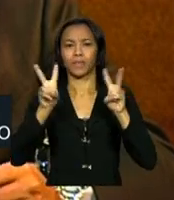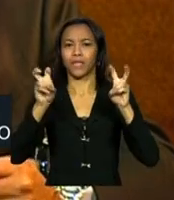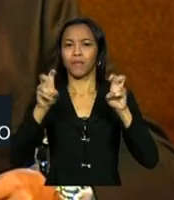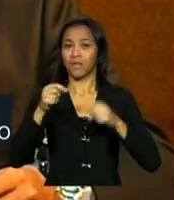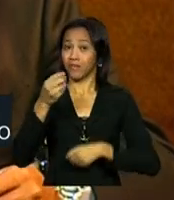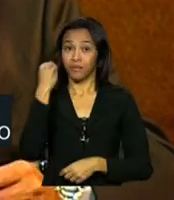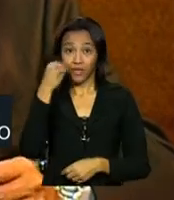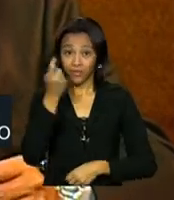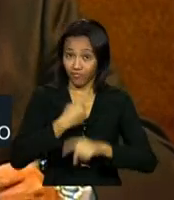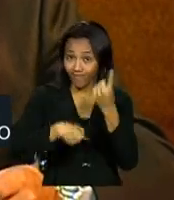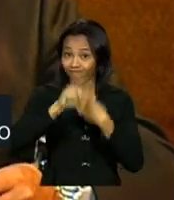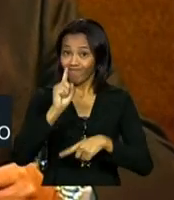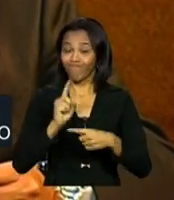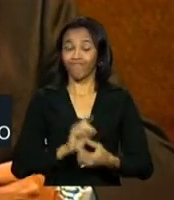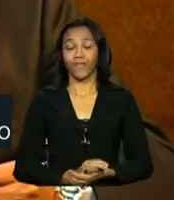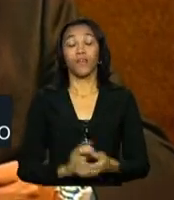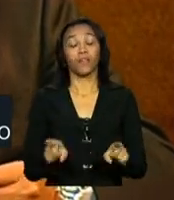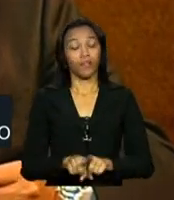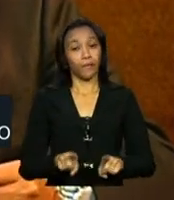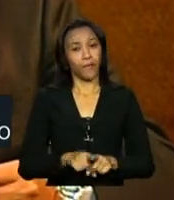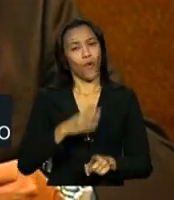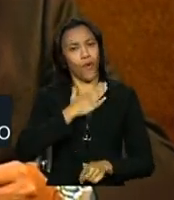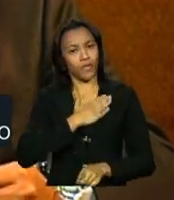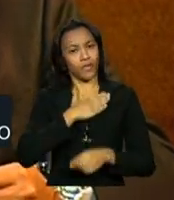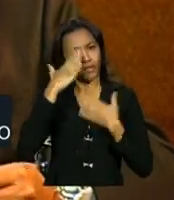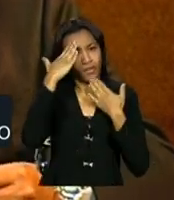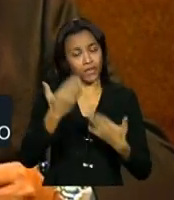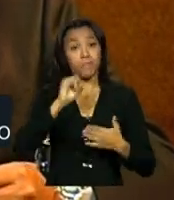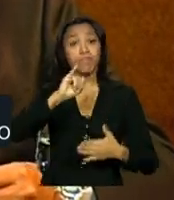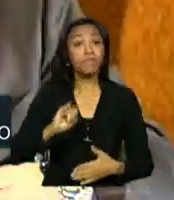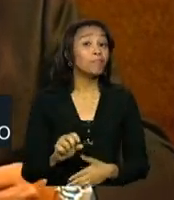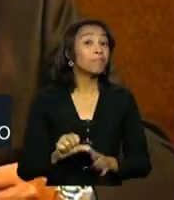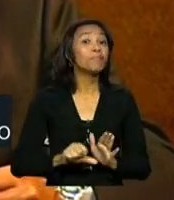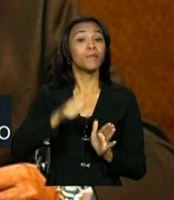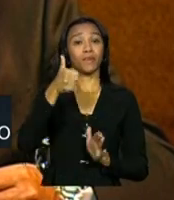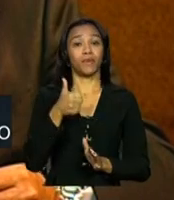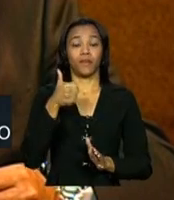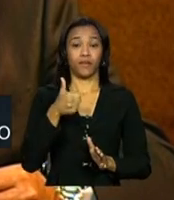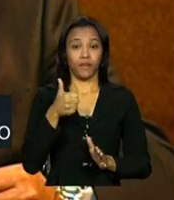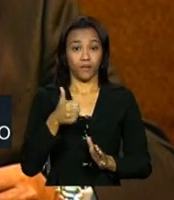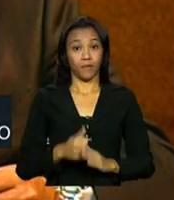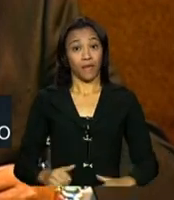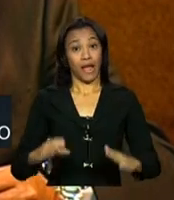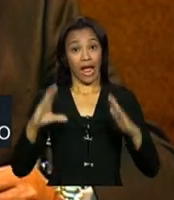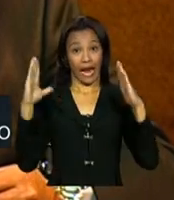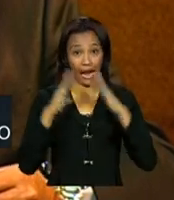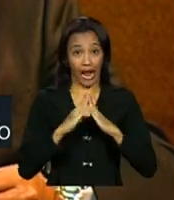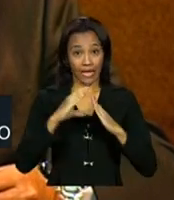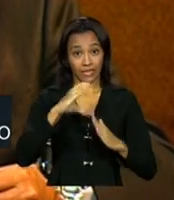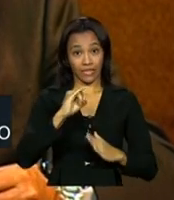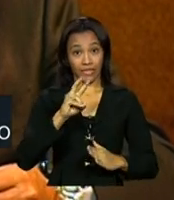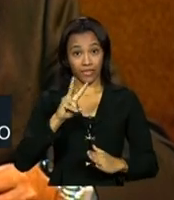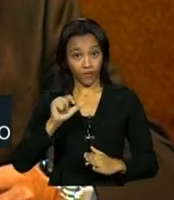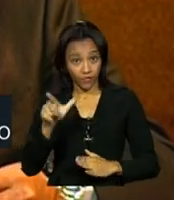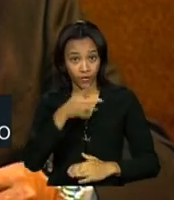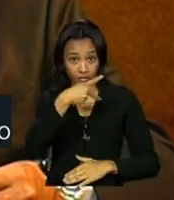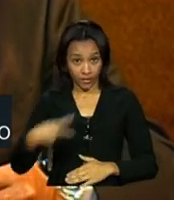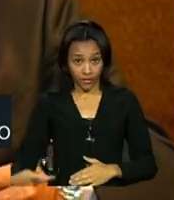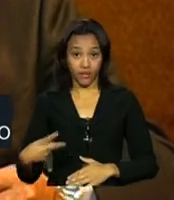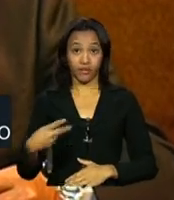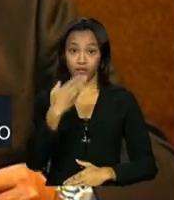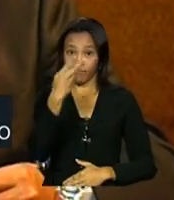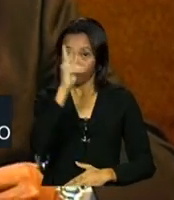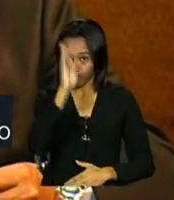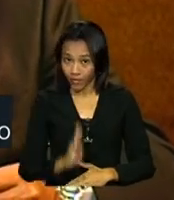regulação gostaria de agradecer primeiramente a a casa civil da presidência da república